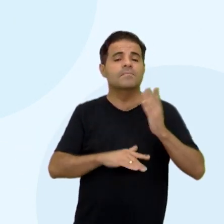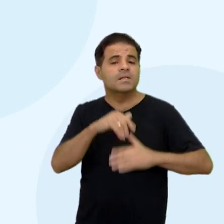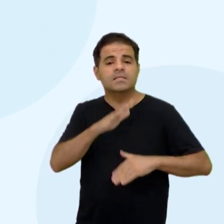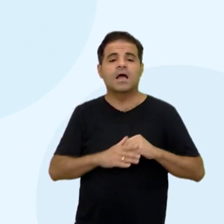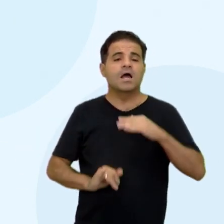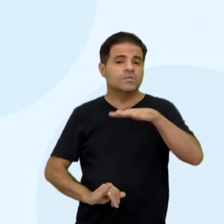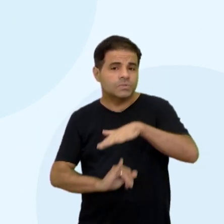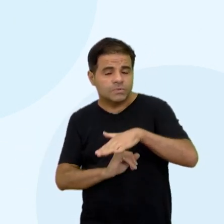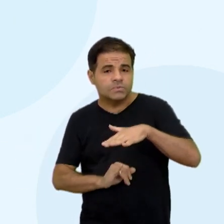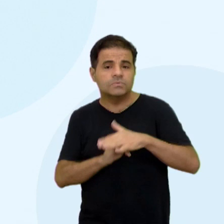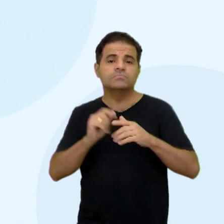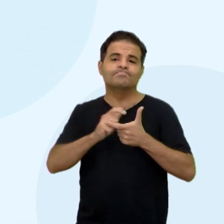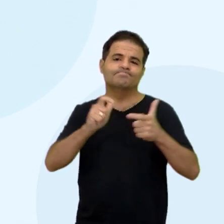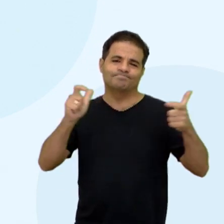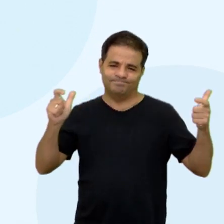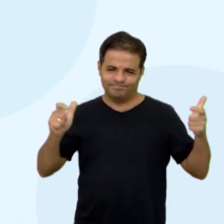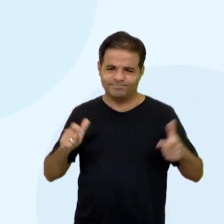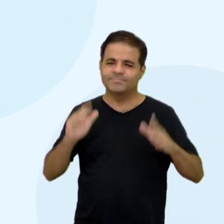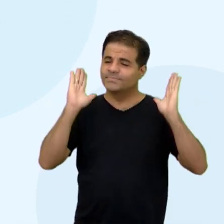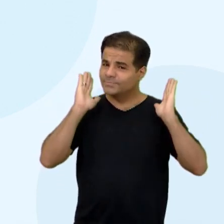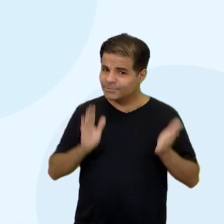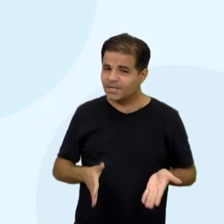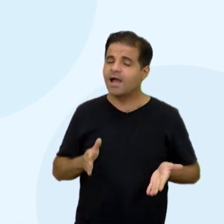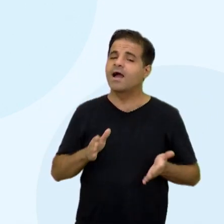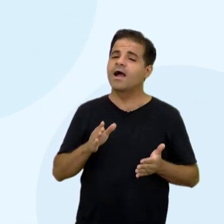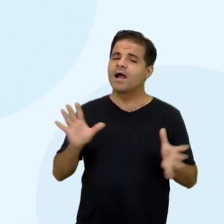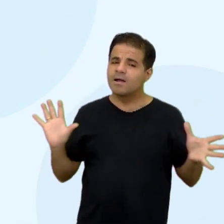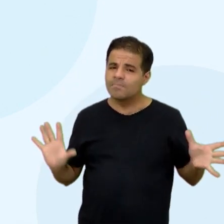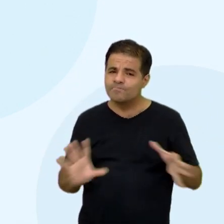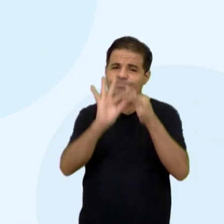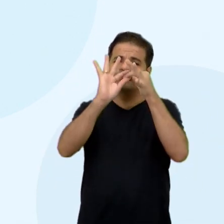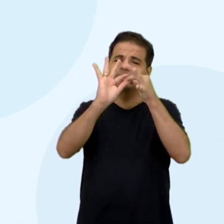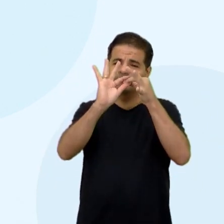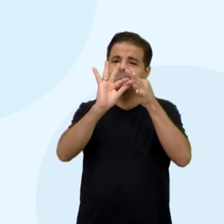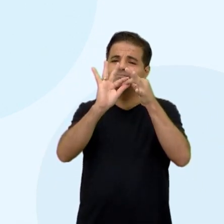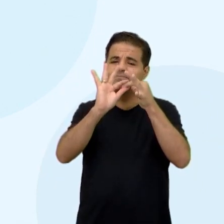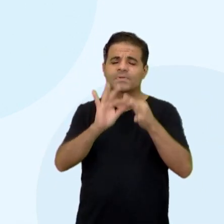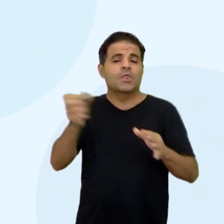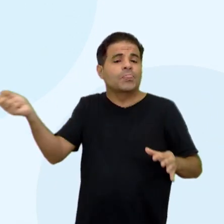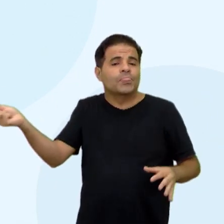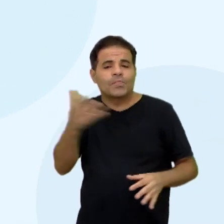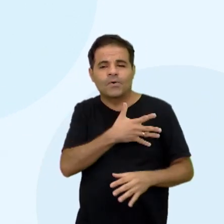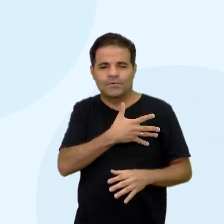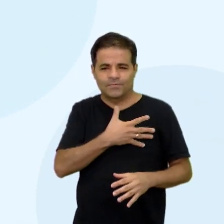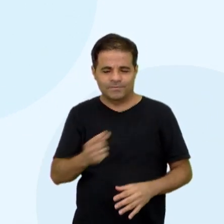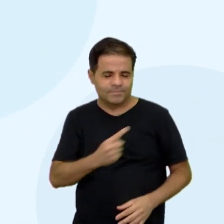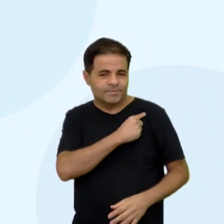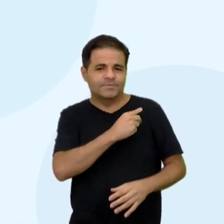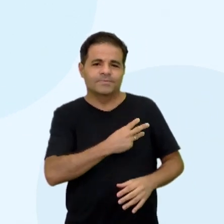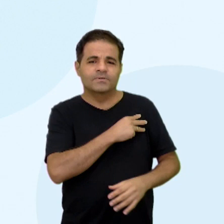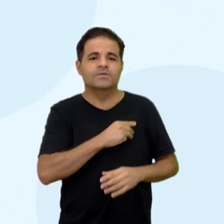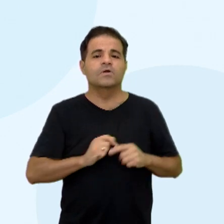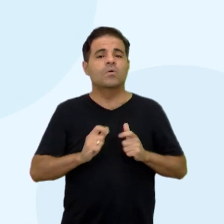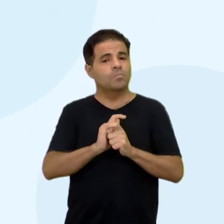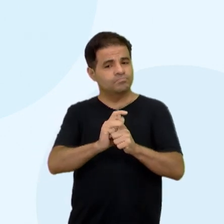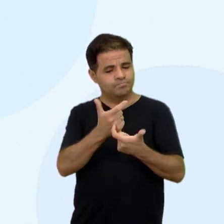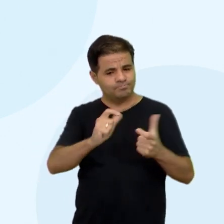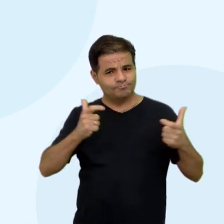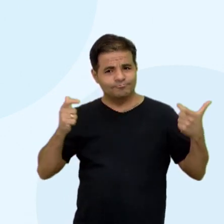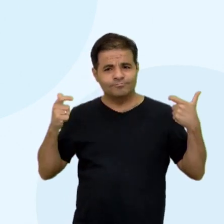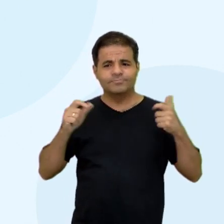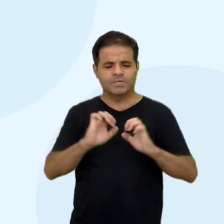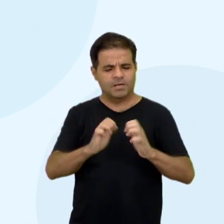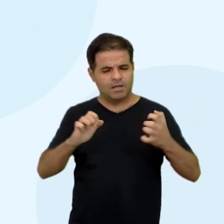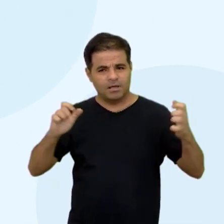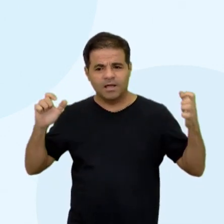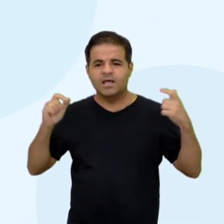eixo estruturante, que aí sim já está mais ou menos linkado a esse novo ensino médio. Então, o eixo estruturante é o tema central